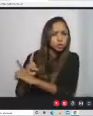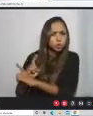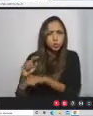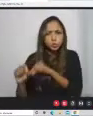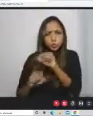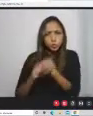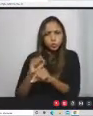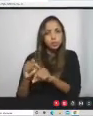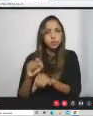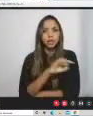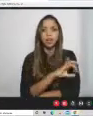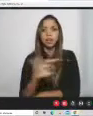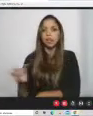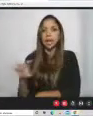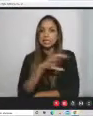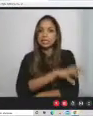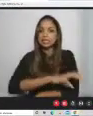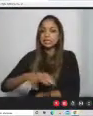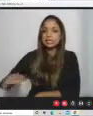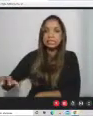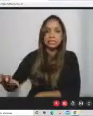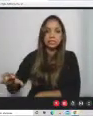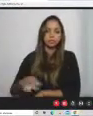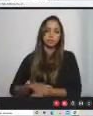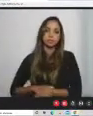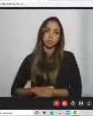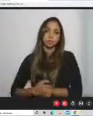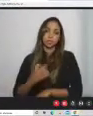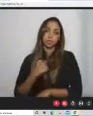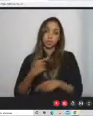cada setor. Né? Então, eu fiz uma visita à Copab,